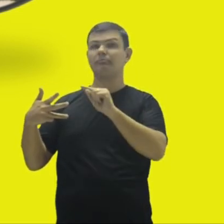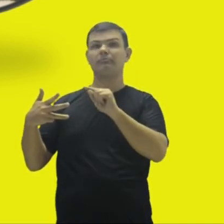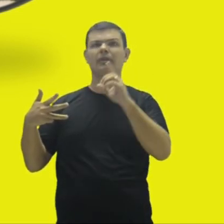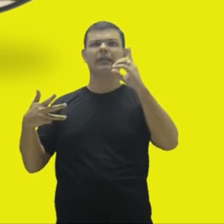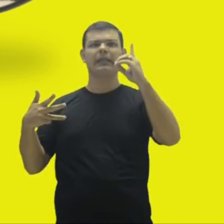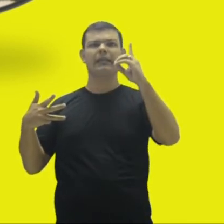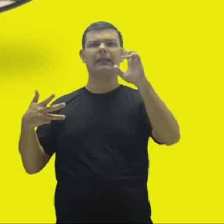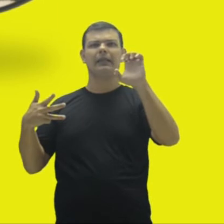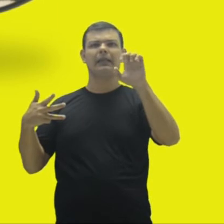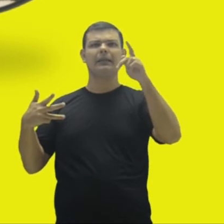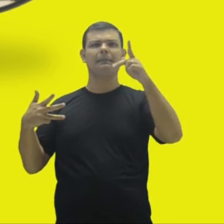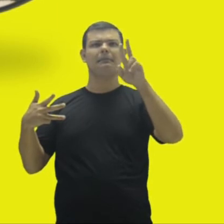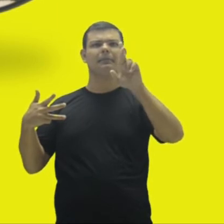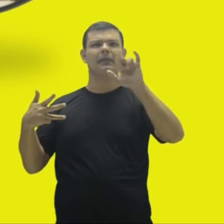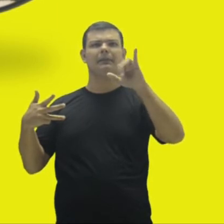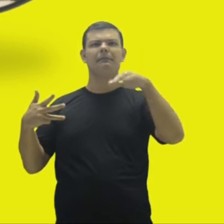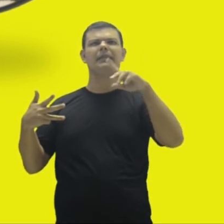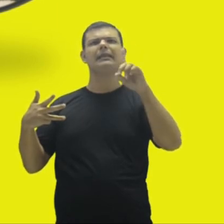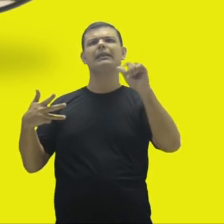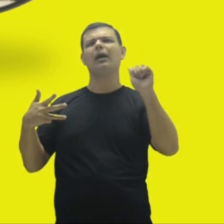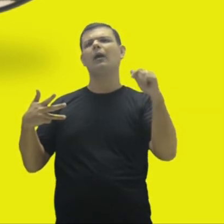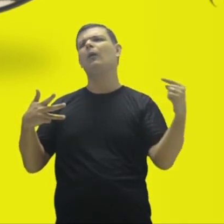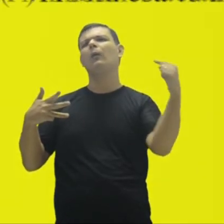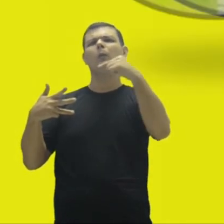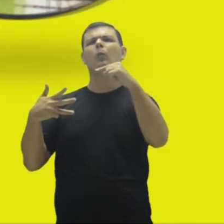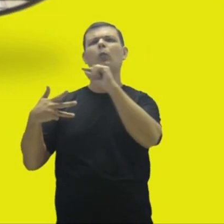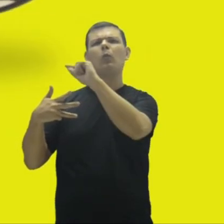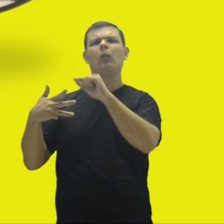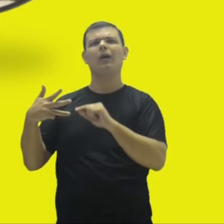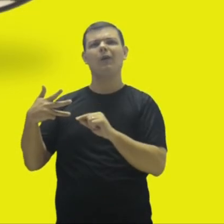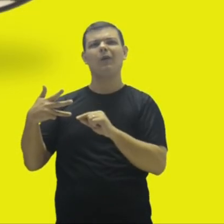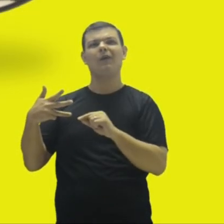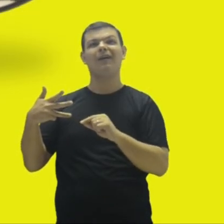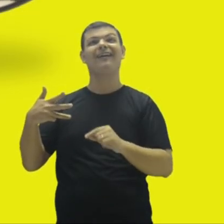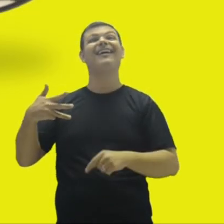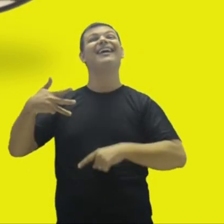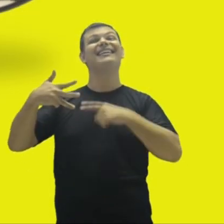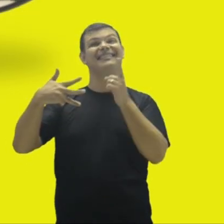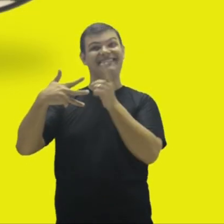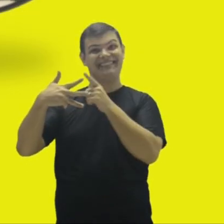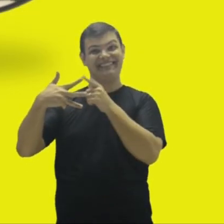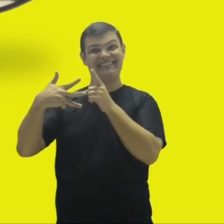quer dizer que... Vamos à resposta? Você já sabe?